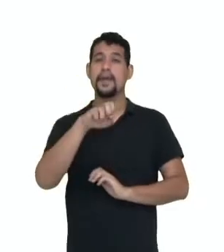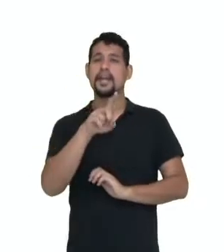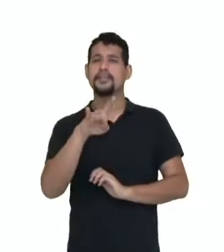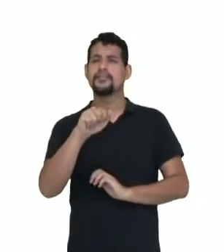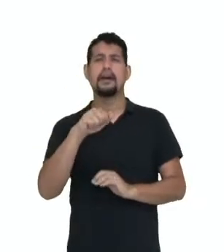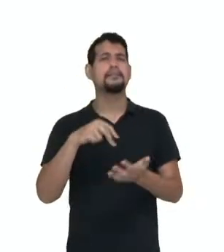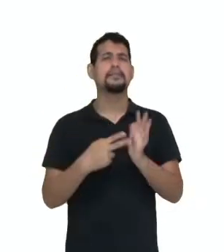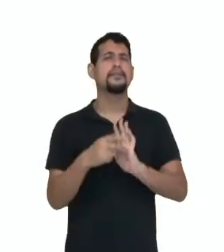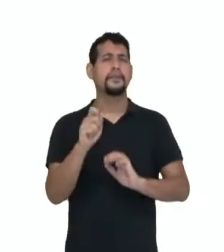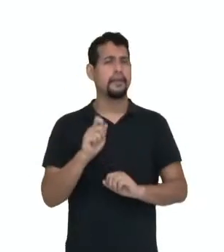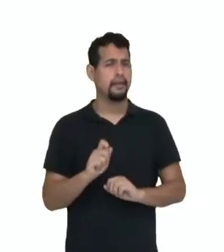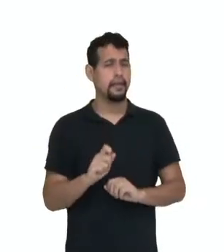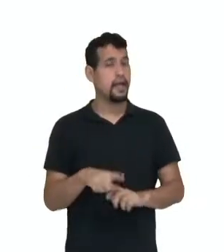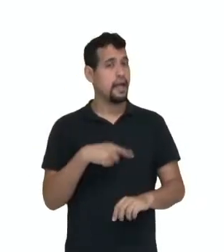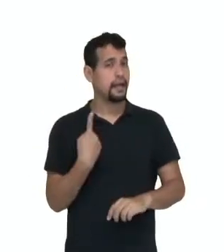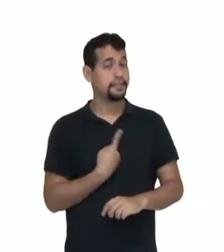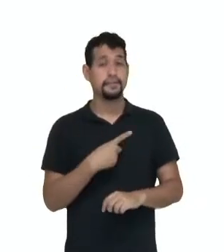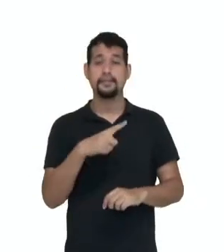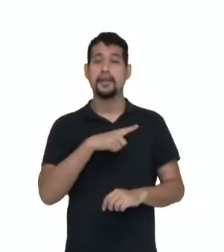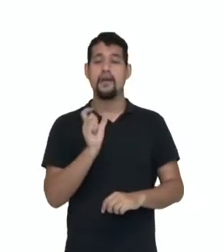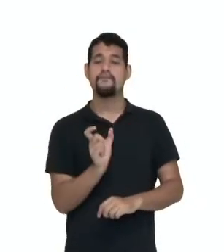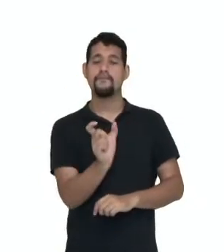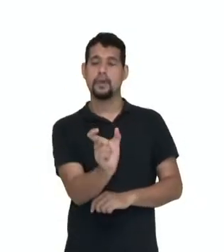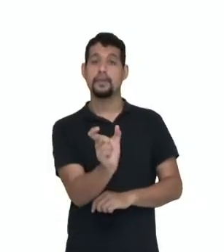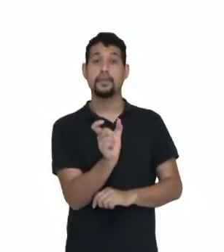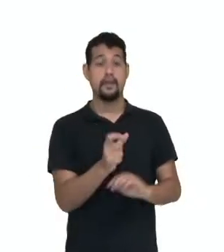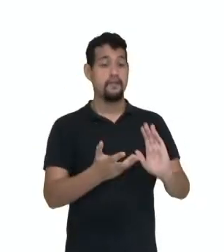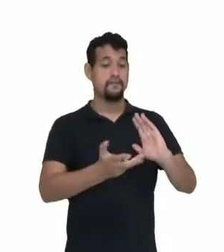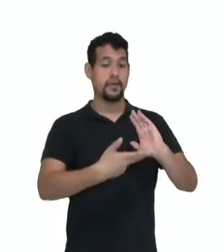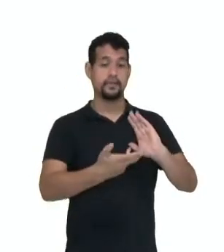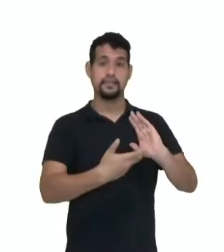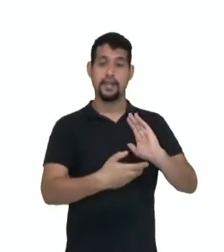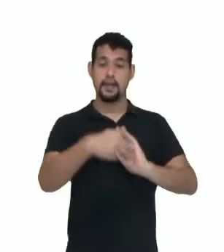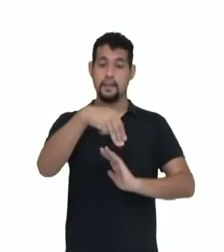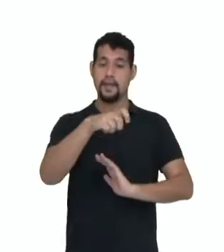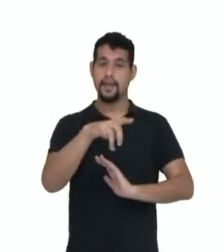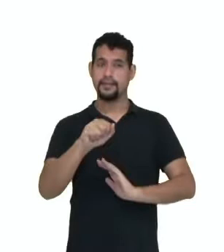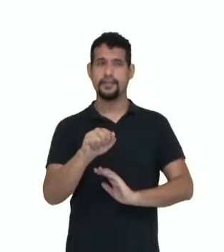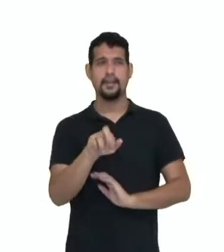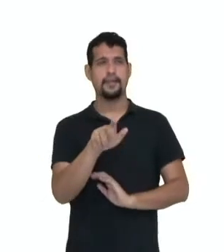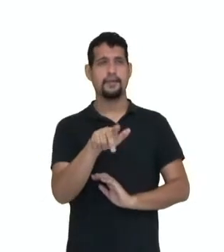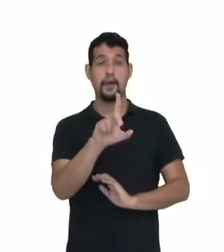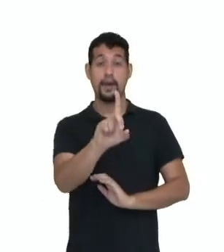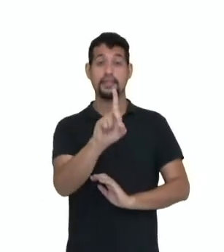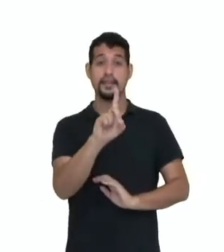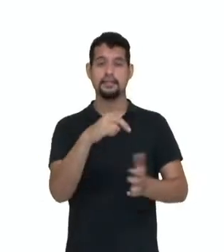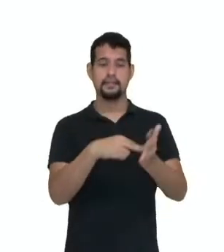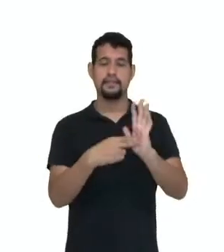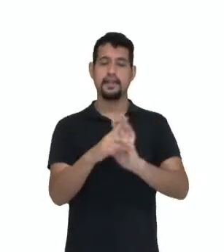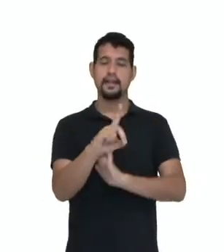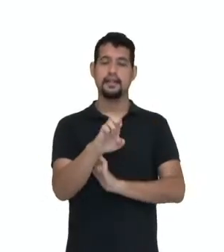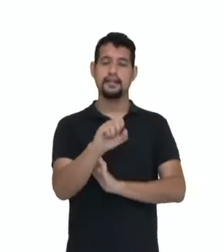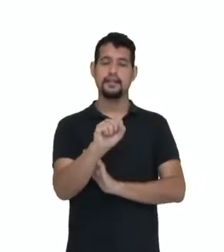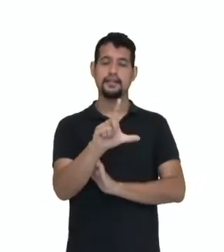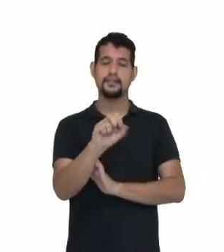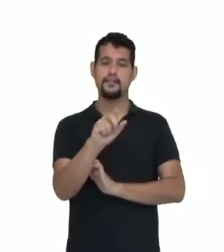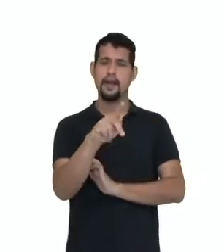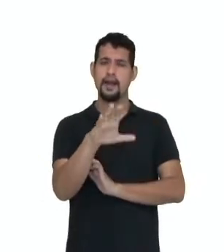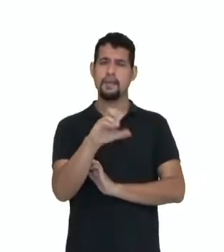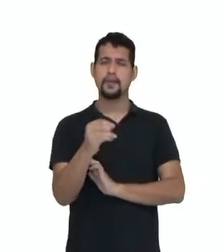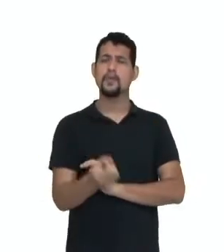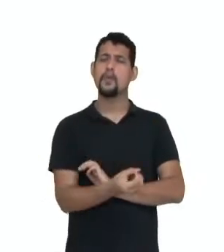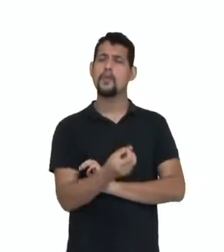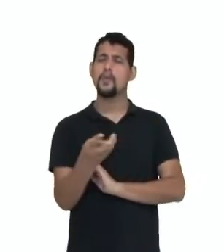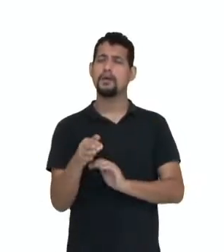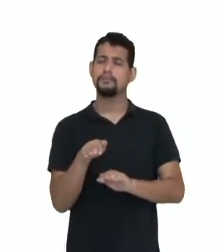a seguinte fórmula. Velocidade média é igual a d, que é o deslocamento, o quanto que ele